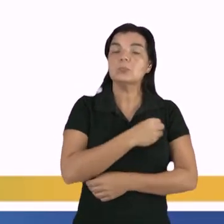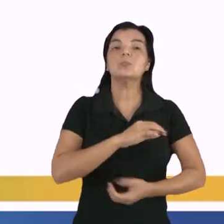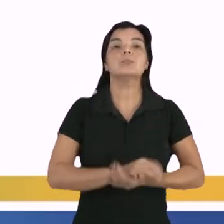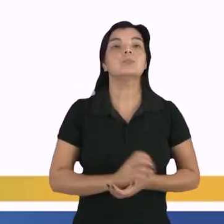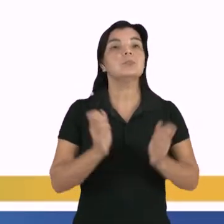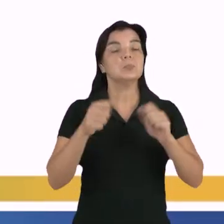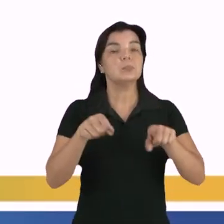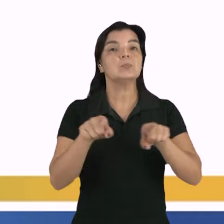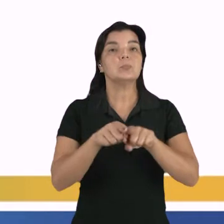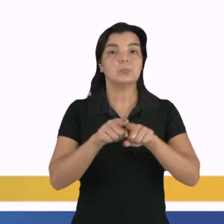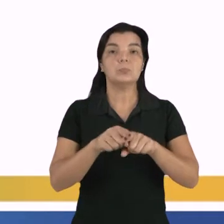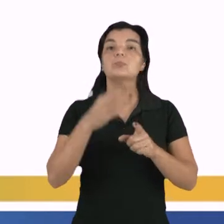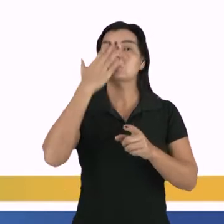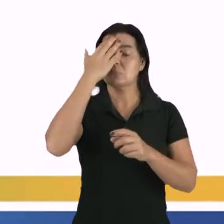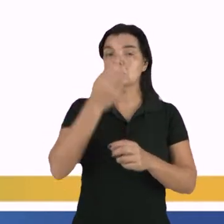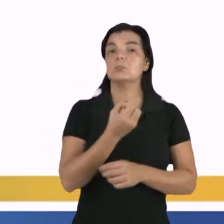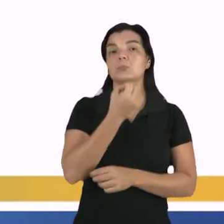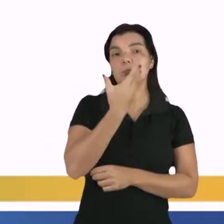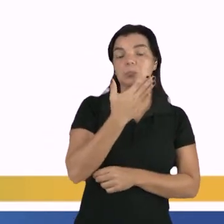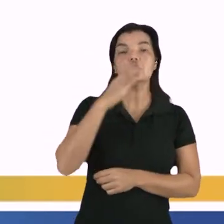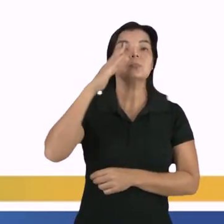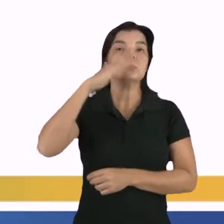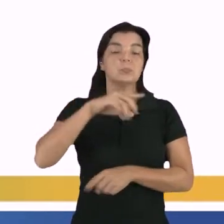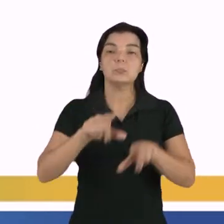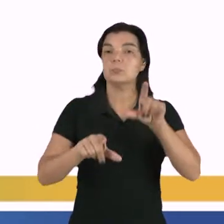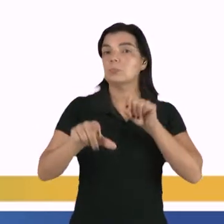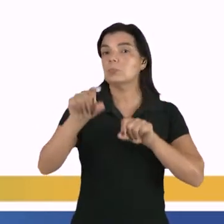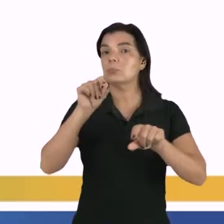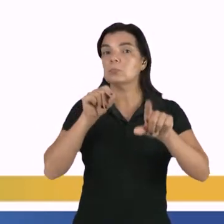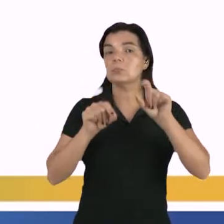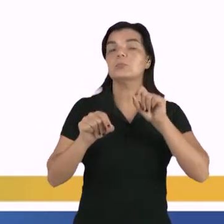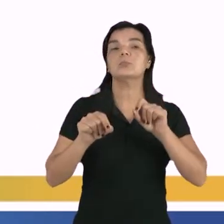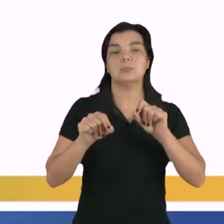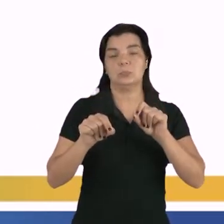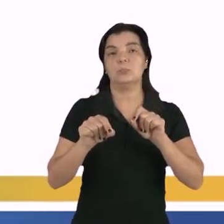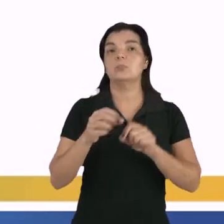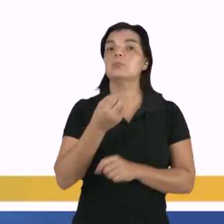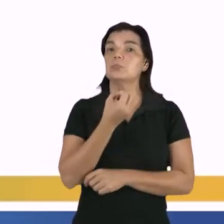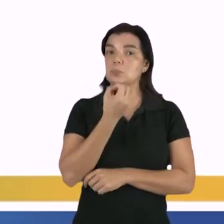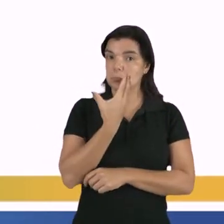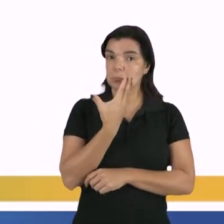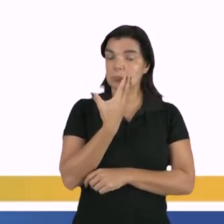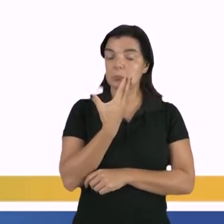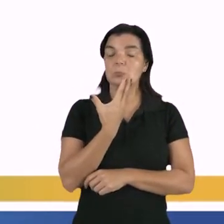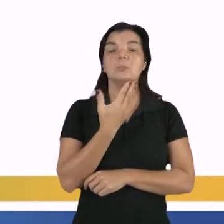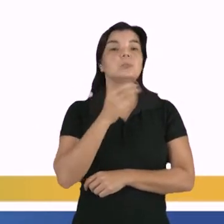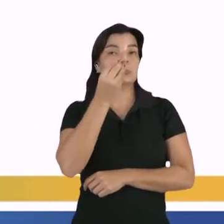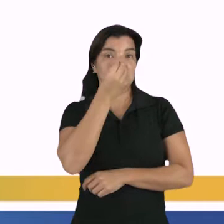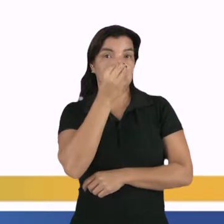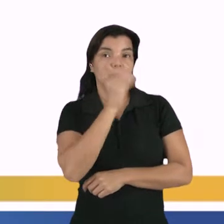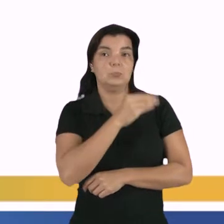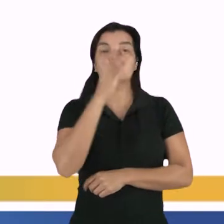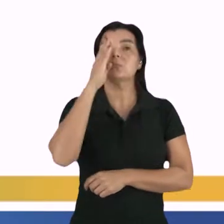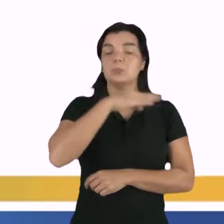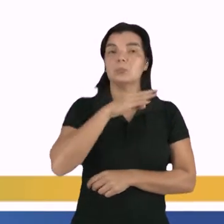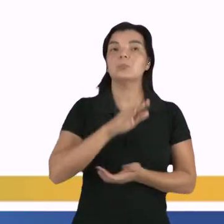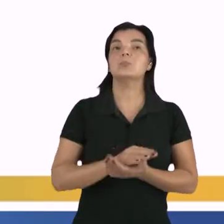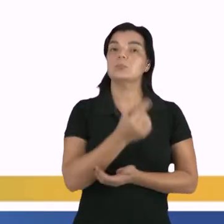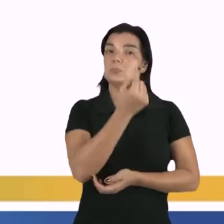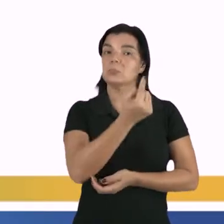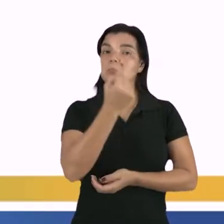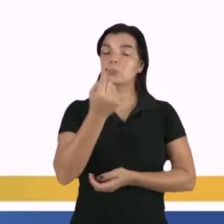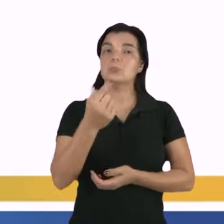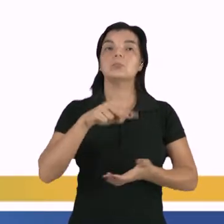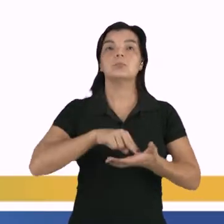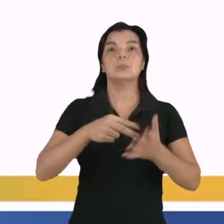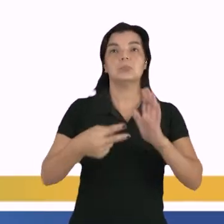humanos. Eu posso distinguir entre o bem e o mal e escolher o bem e rejeitar o mal. Então, ela parte da individualidade do